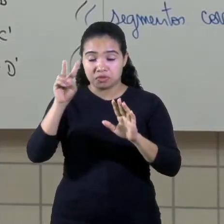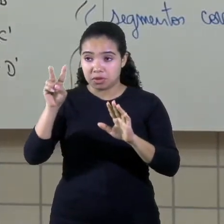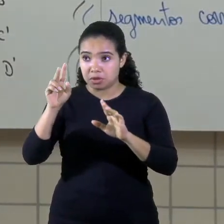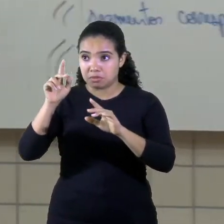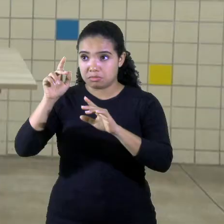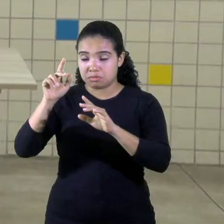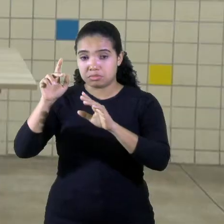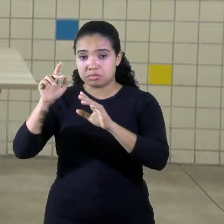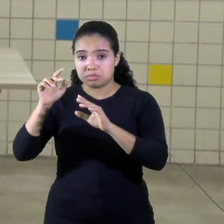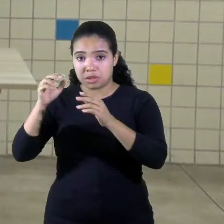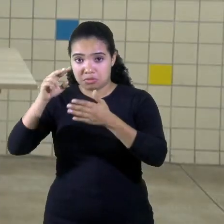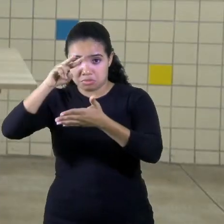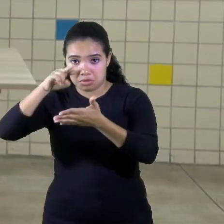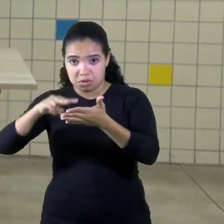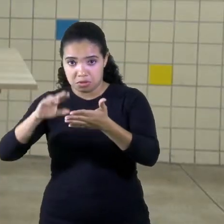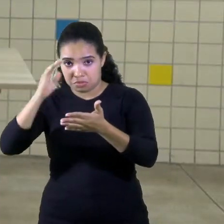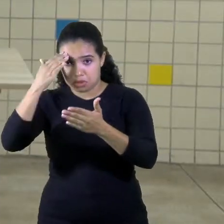ali.